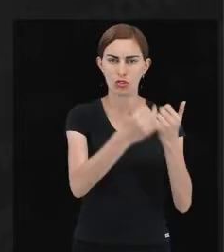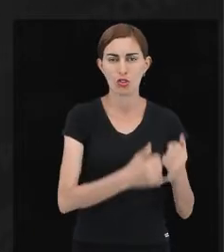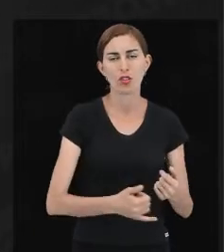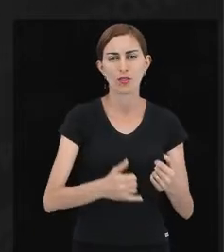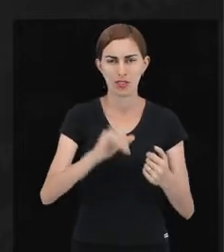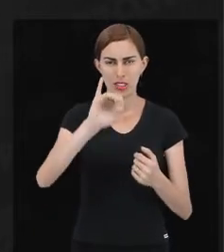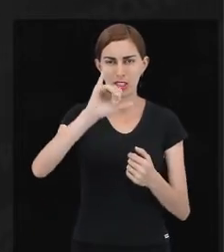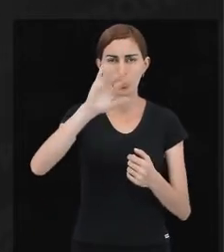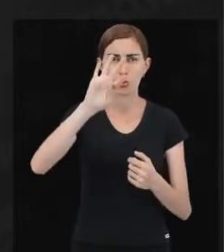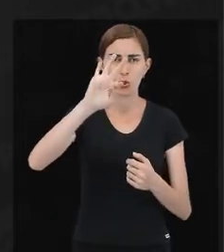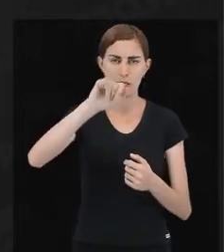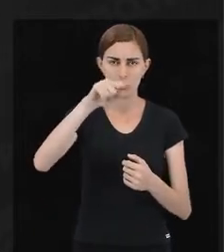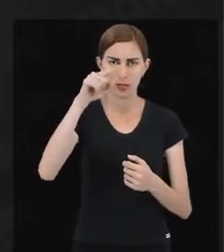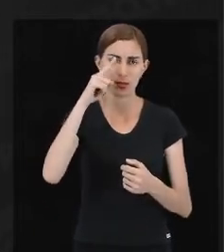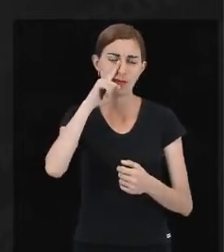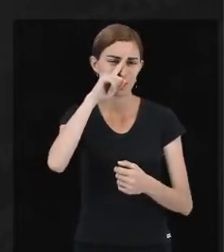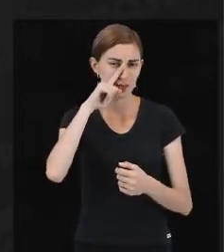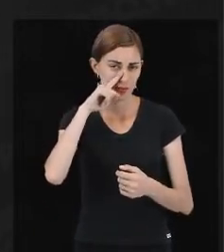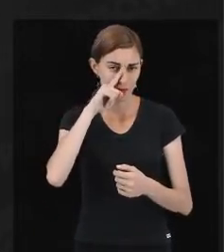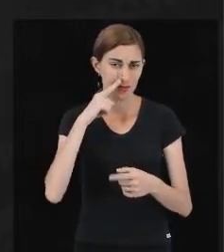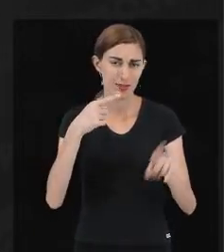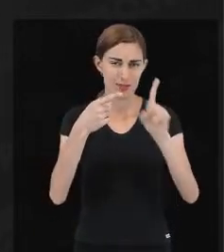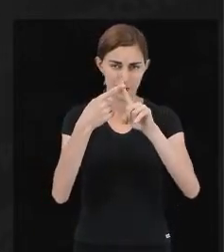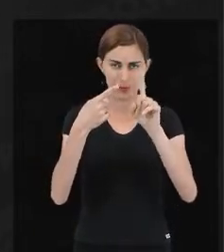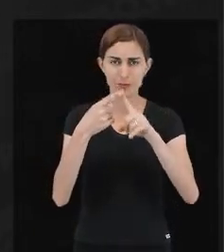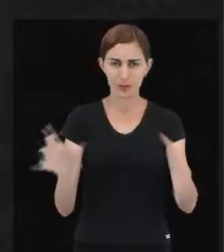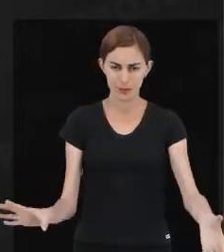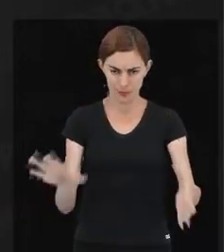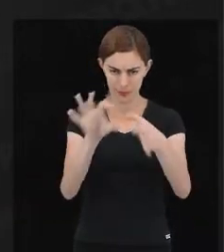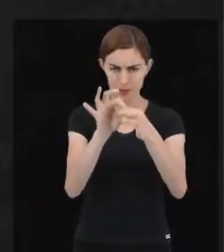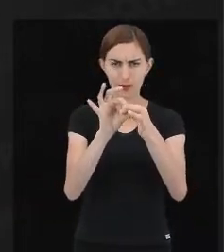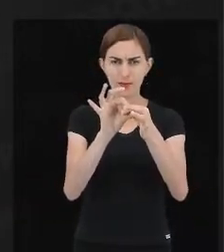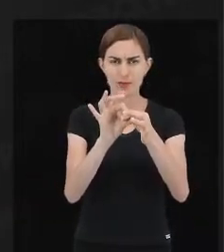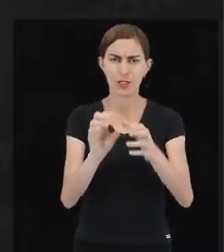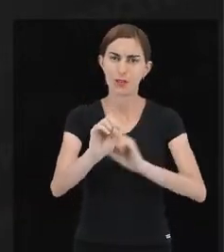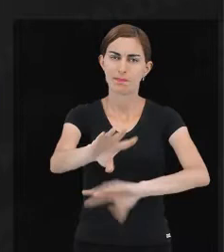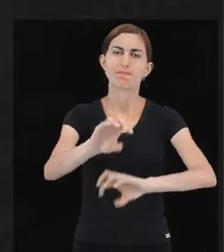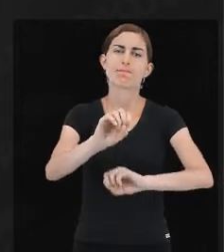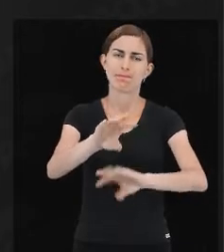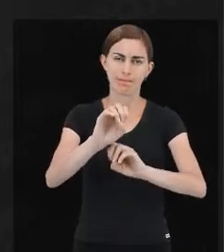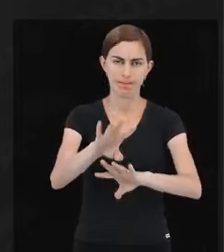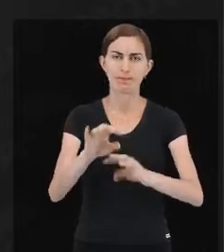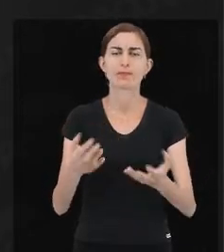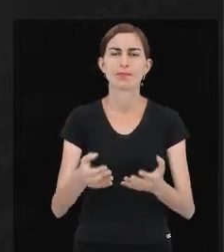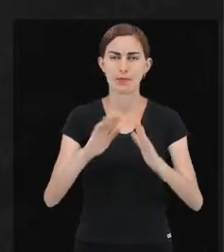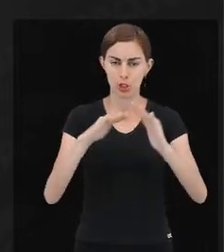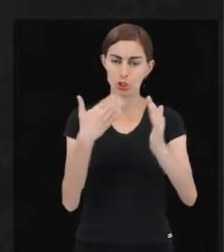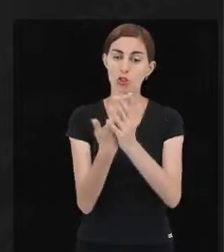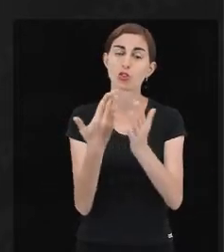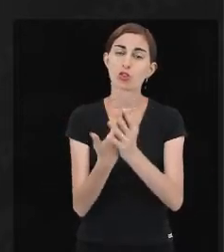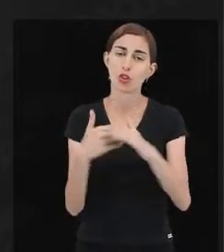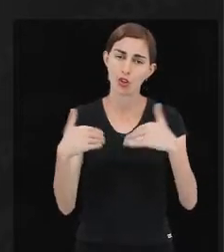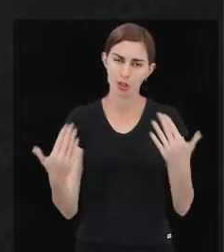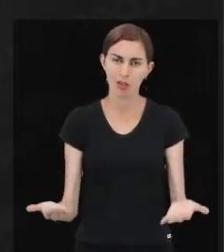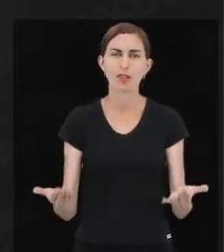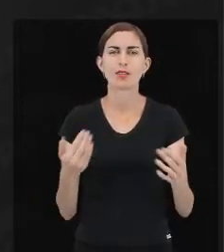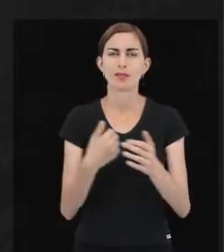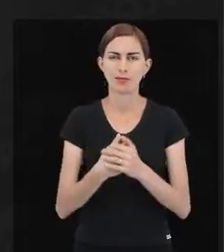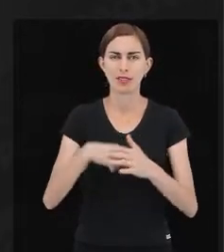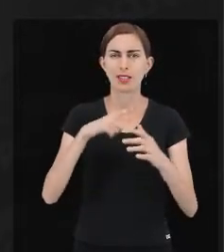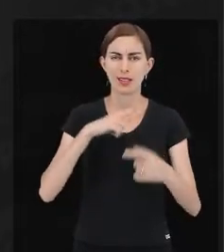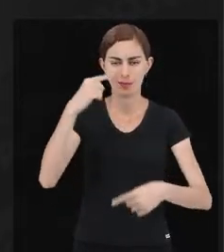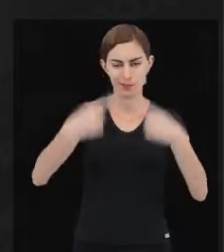em situações de risco. Em geral, o primeiro elo para a formação desta rede é a educação, ou seja, a escola, que